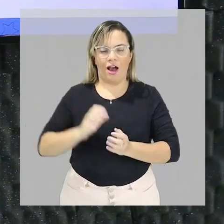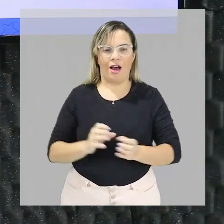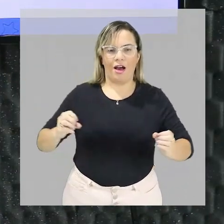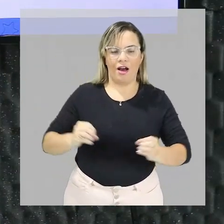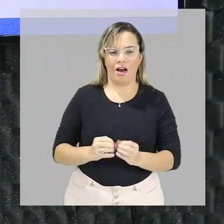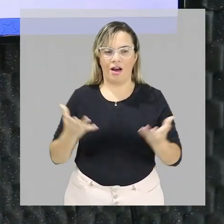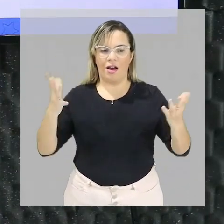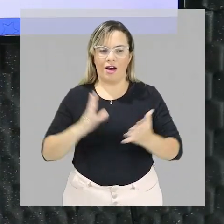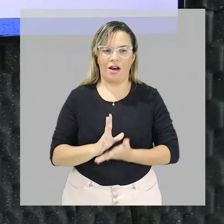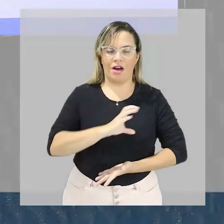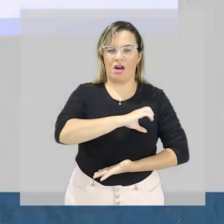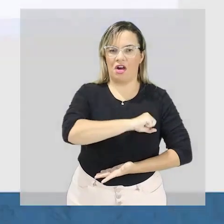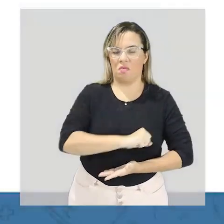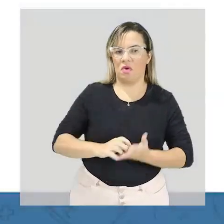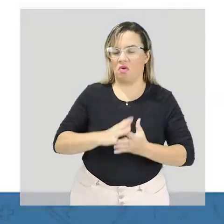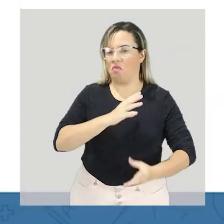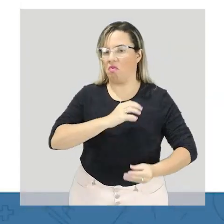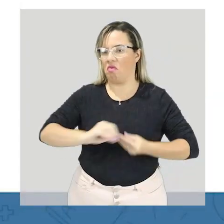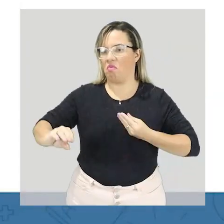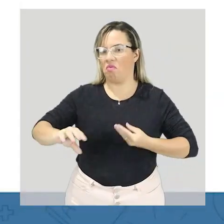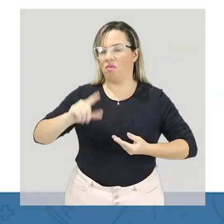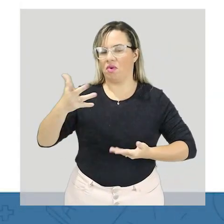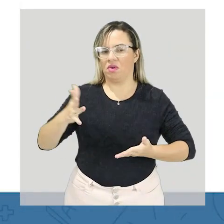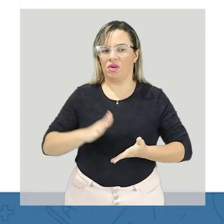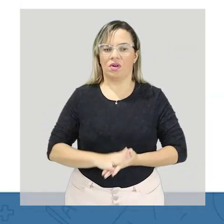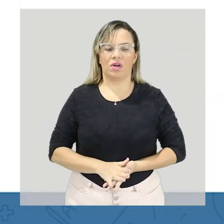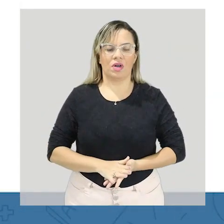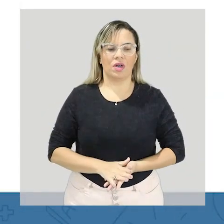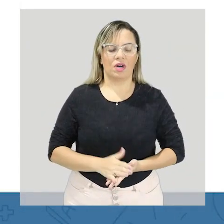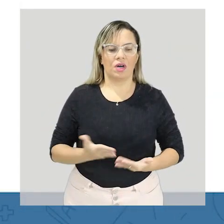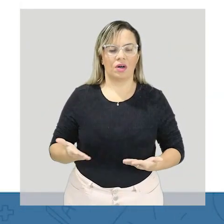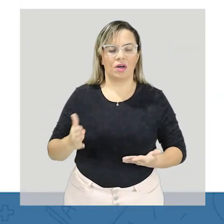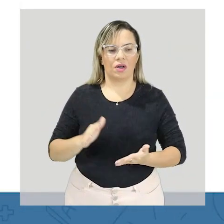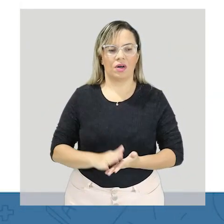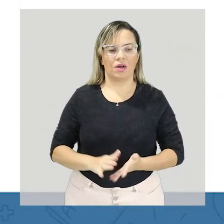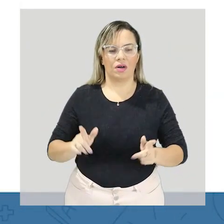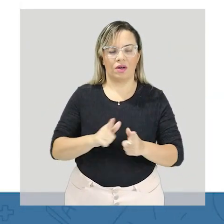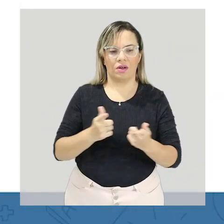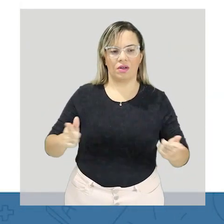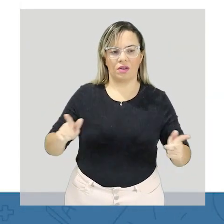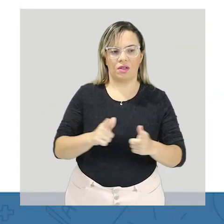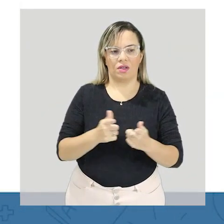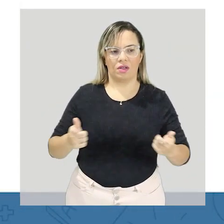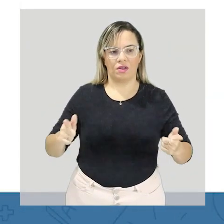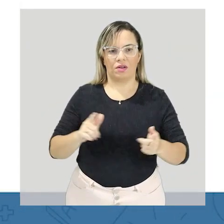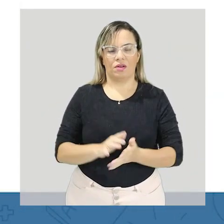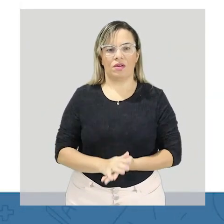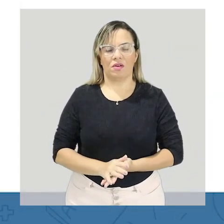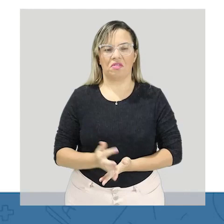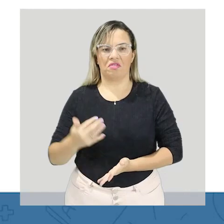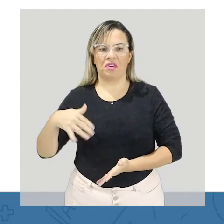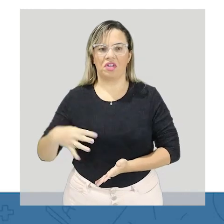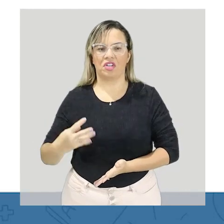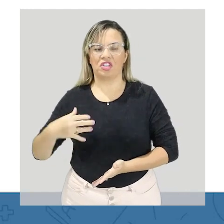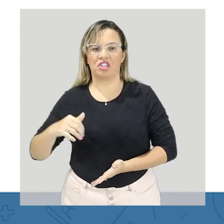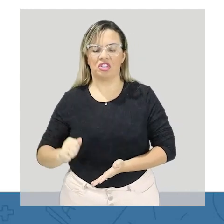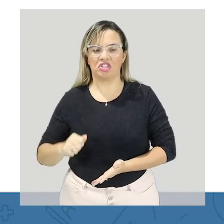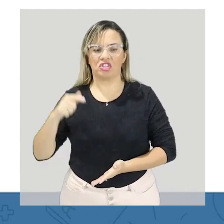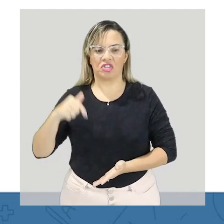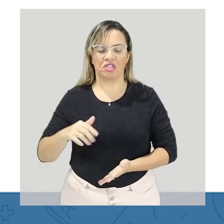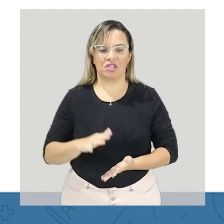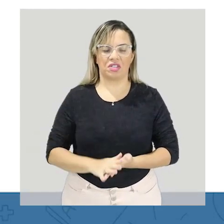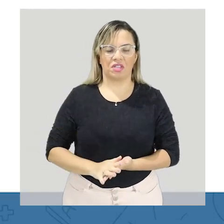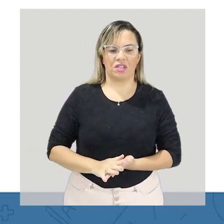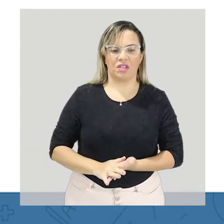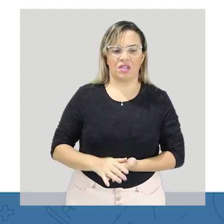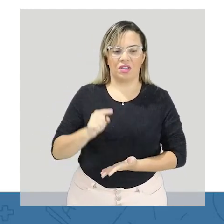Brasil ame ou deixo, de ninguém segura esse país. E nós temos aqui uma música bem ufanista, para representar